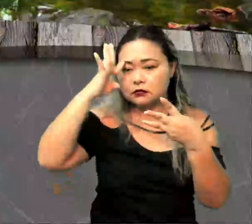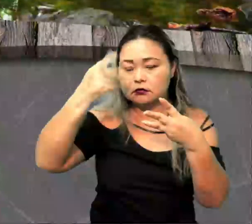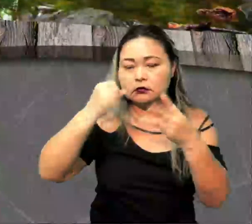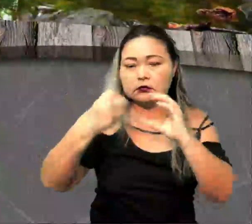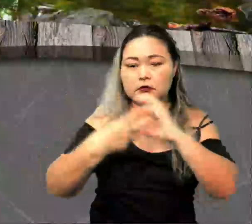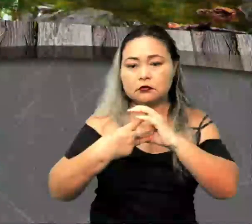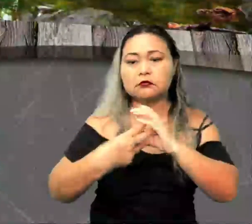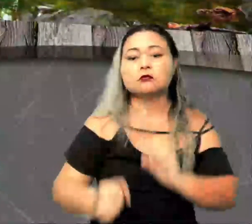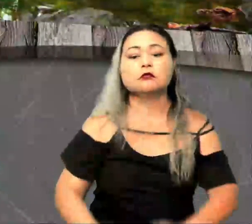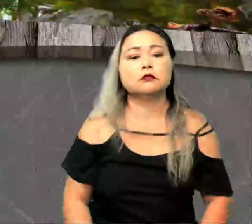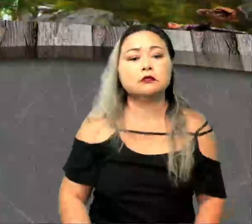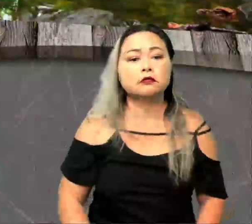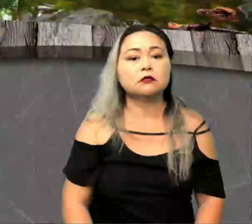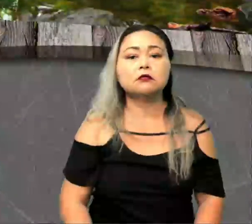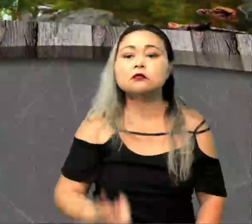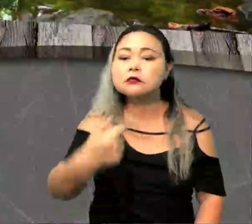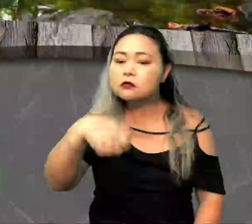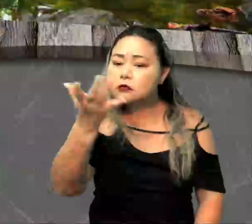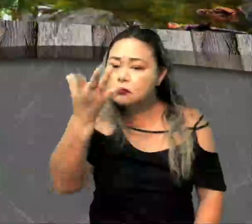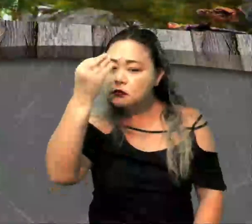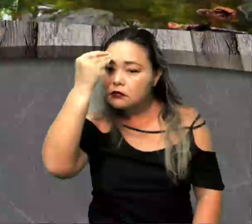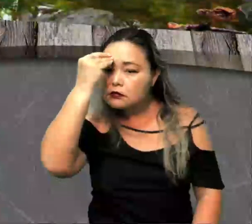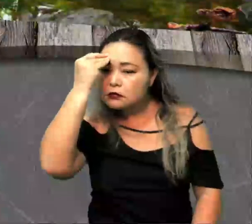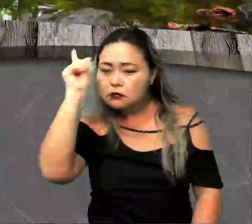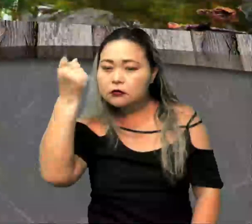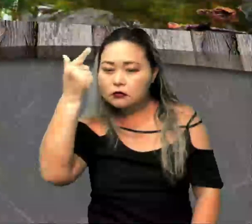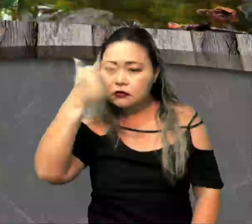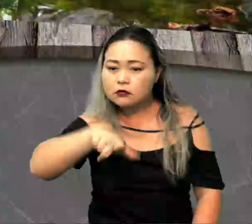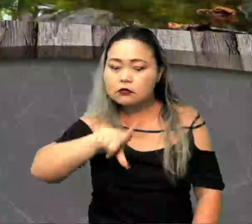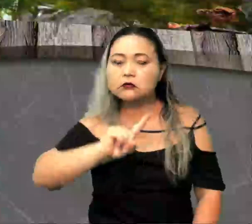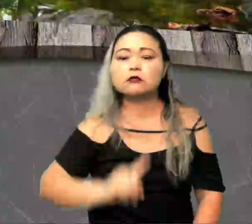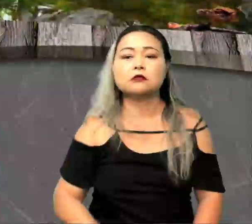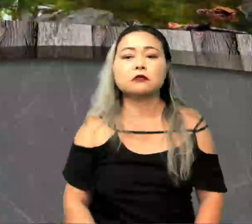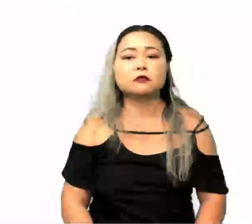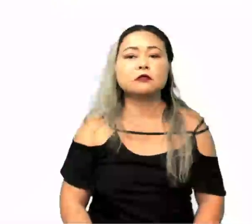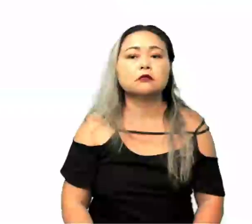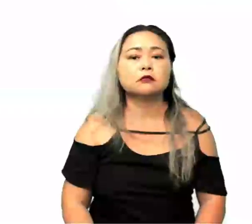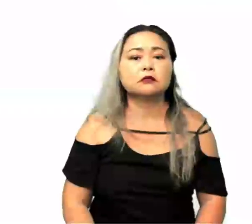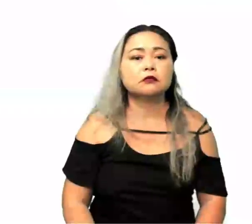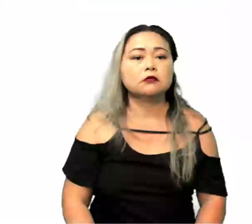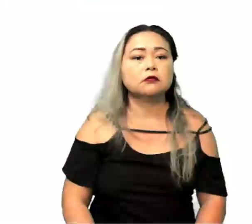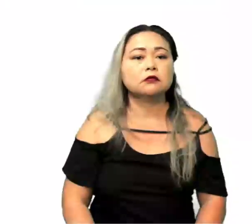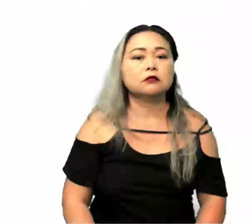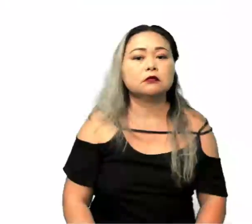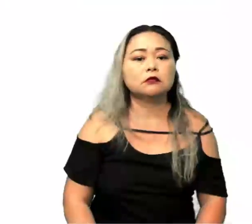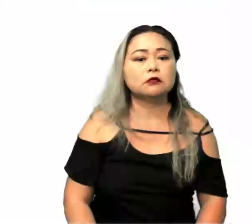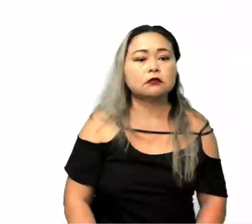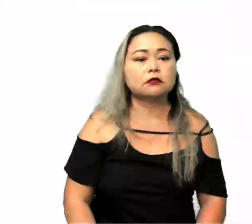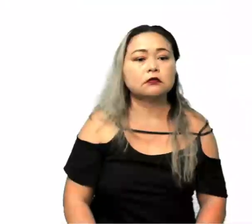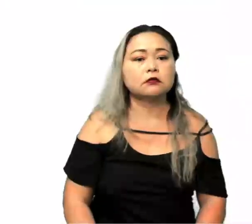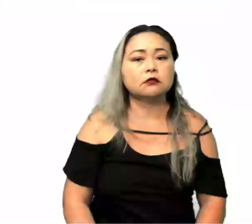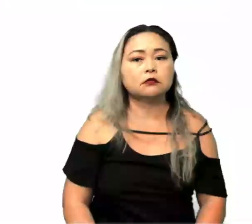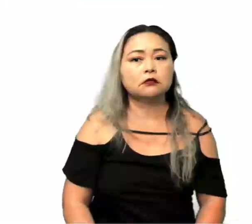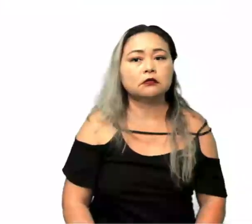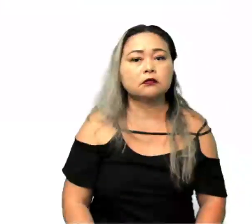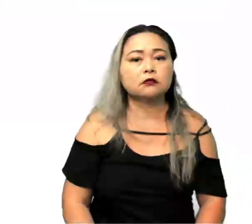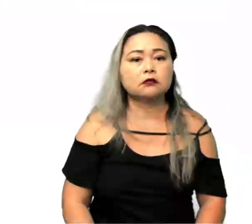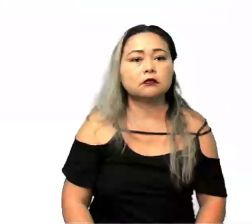teoria celular. Espero que você se conecte, que a gente vai voltar nela daqui a pouquinho. Vamos lá, então, dando sequência para o nosso material.